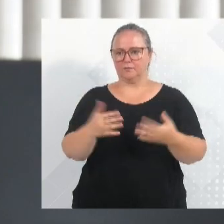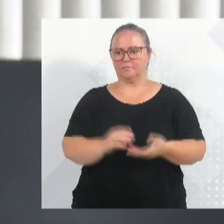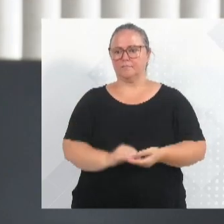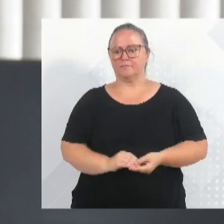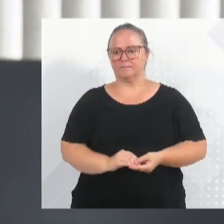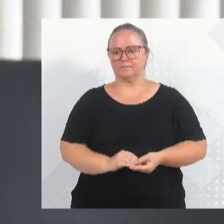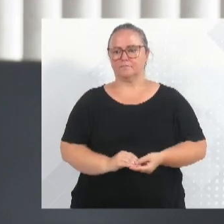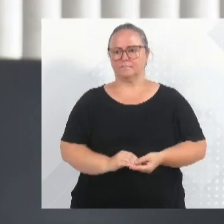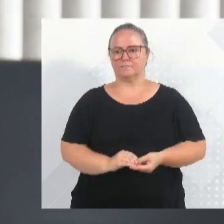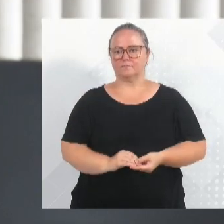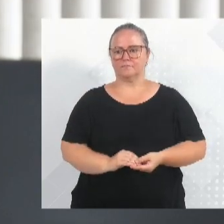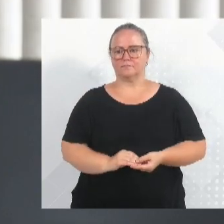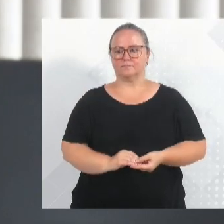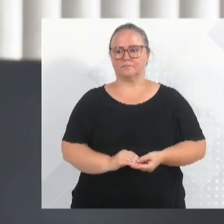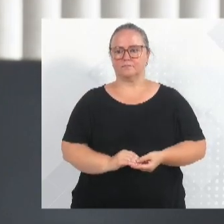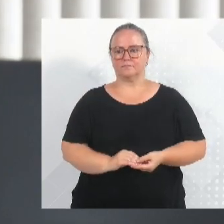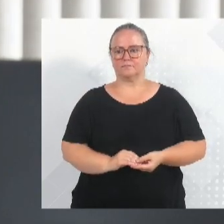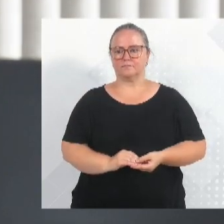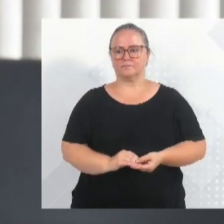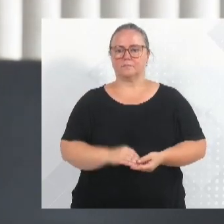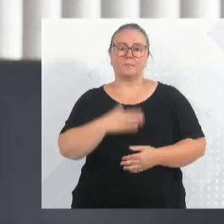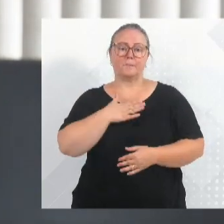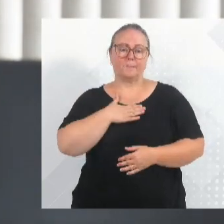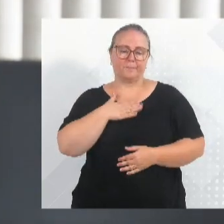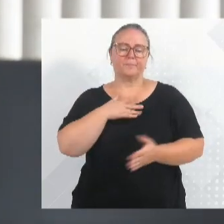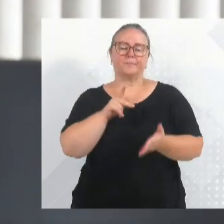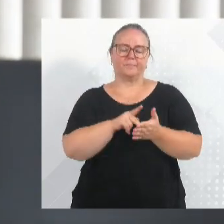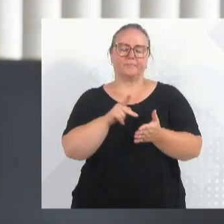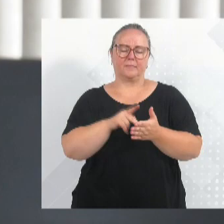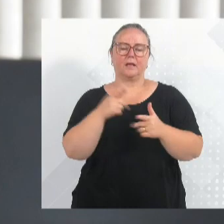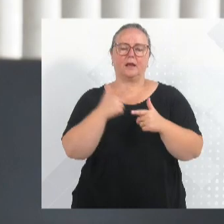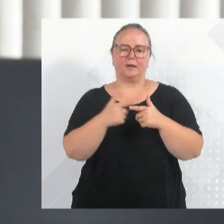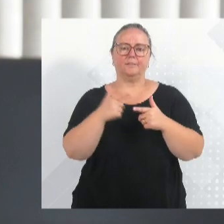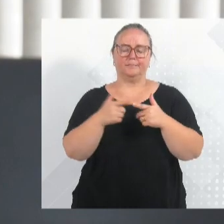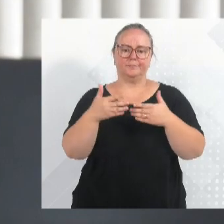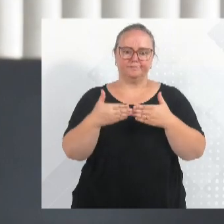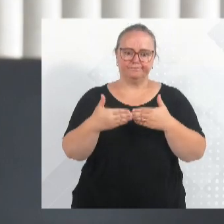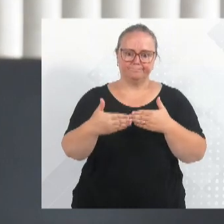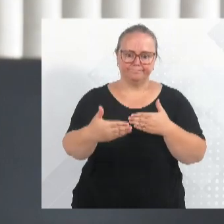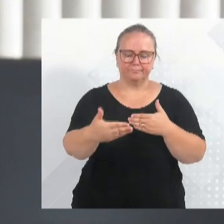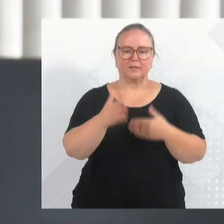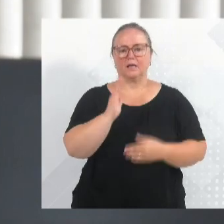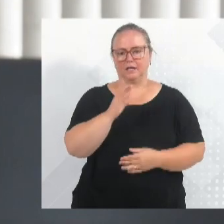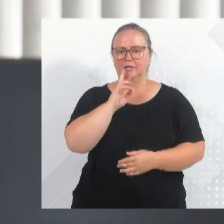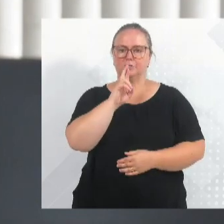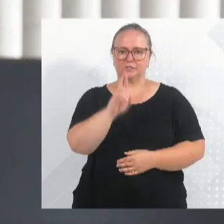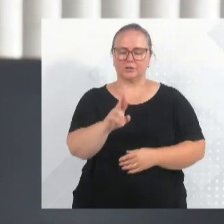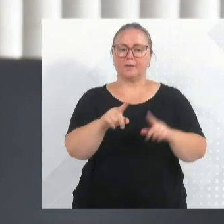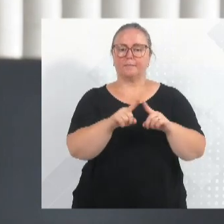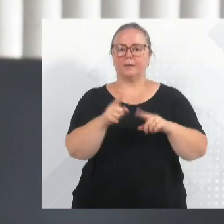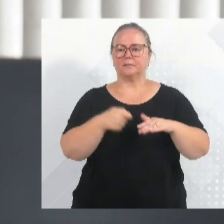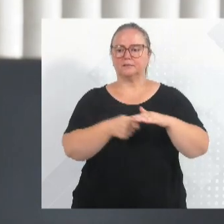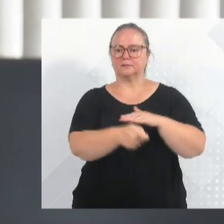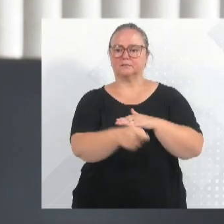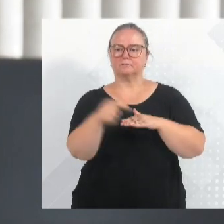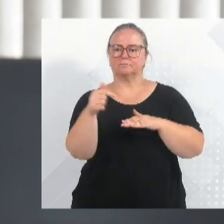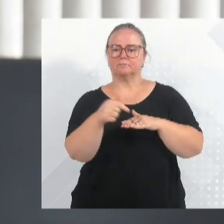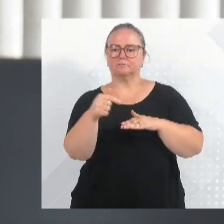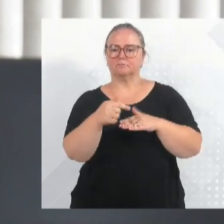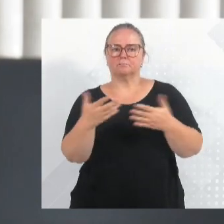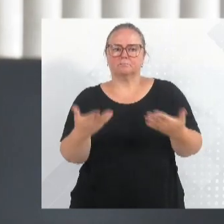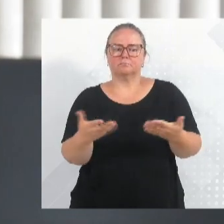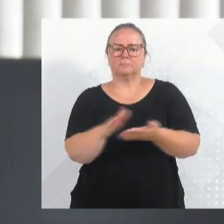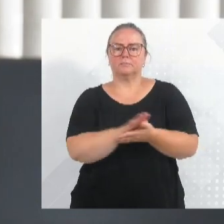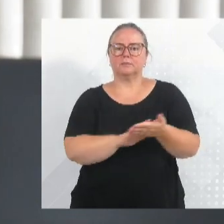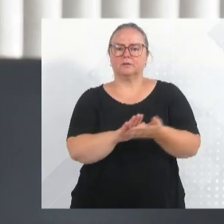com certeza, é um dos maiores problemas a curto, médio e longo prazo, como foi respondido aqui, mas investimentos esses que não foram feitos nas